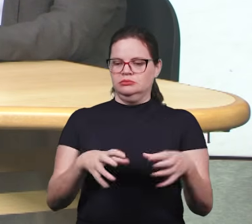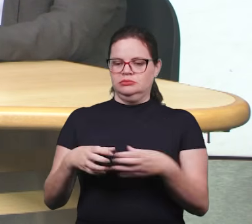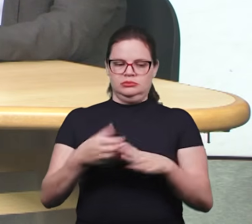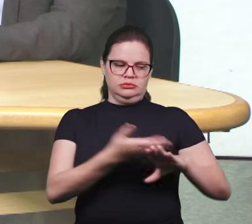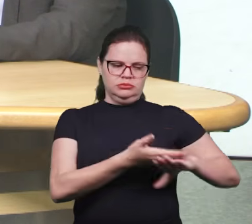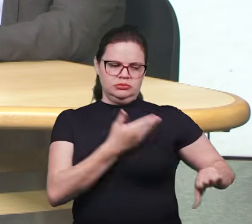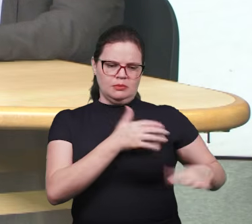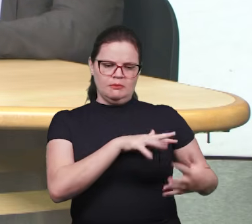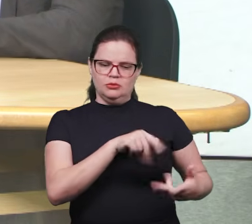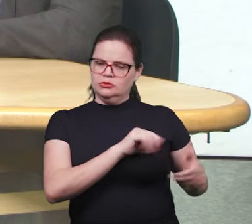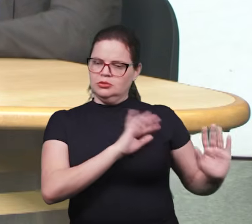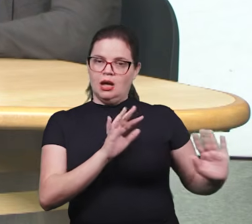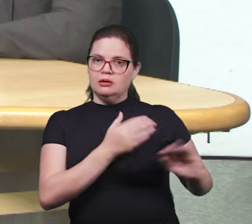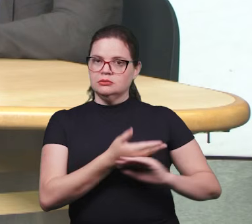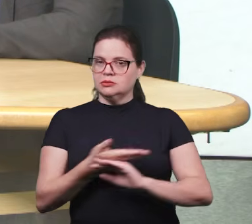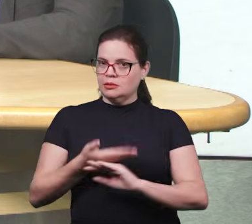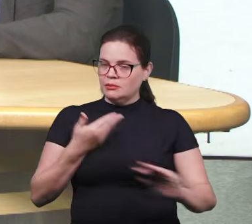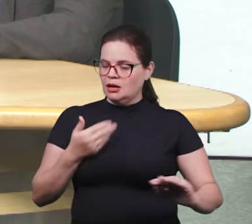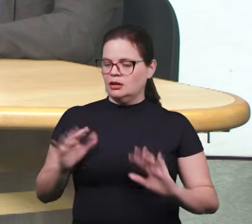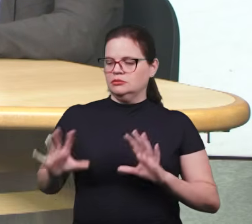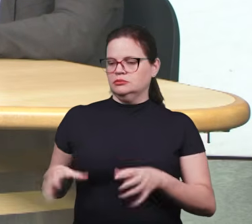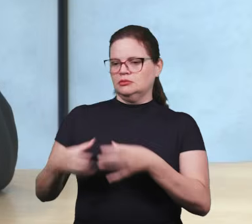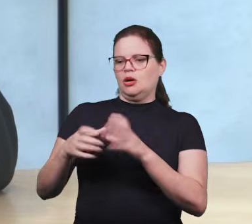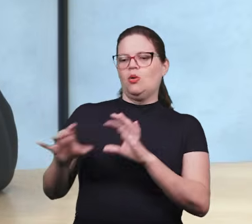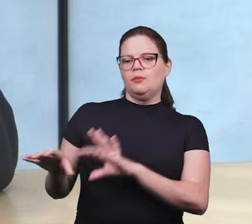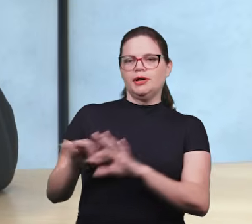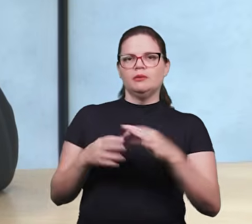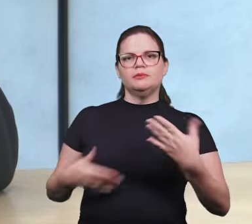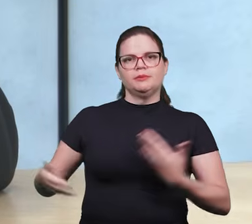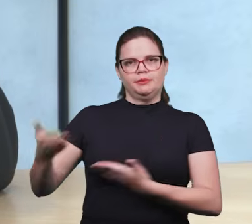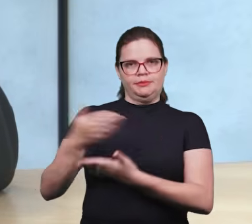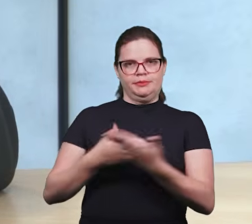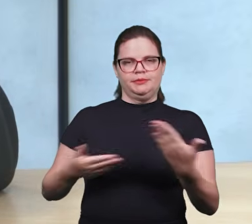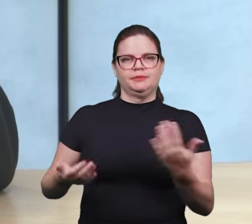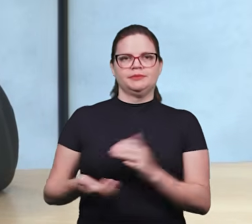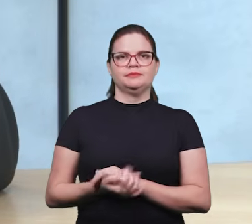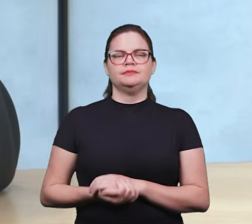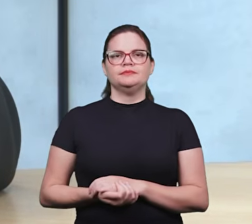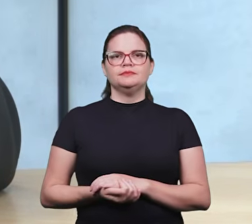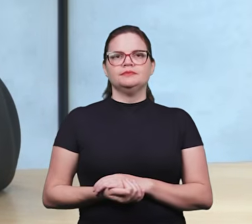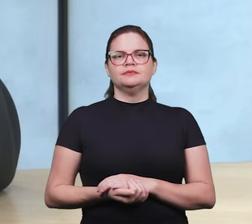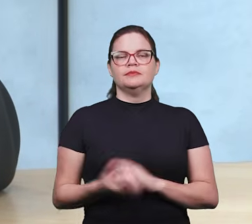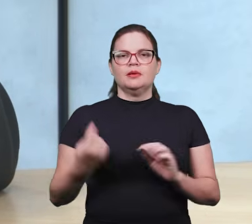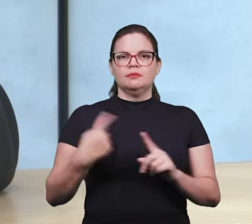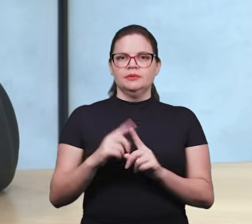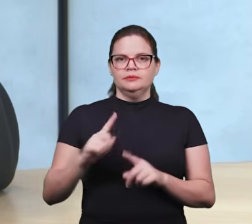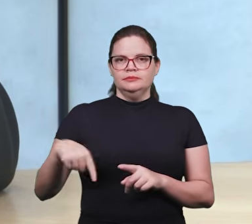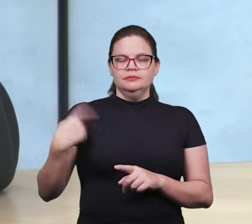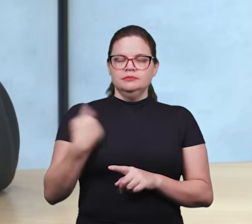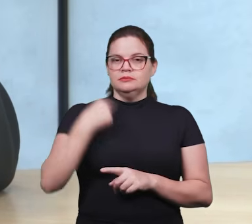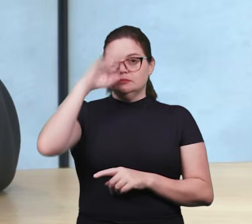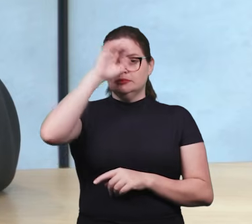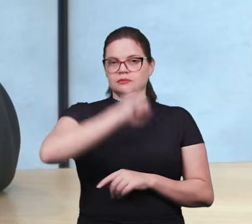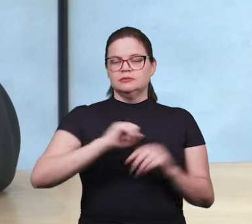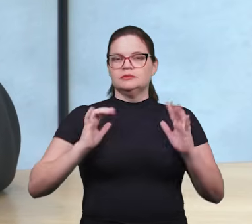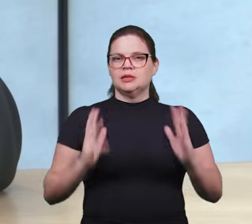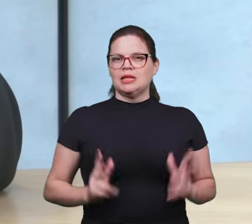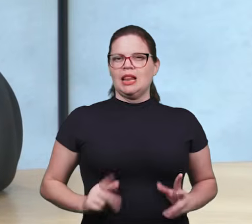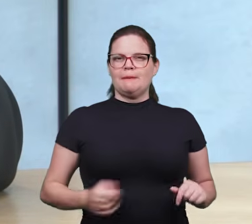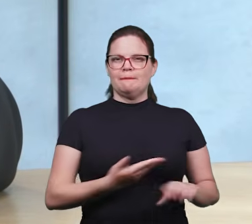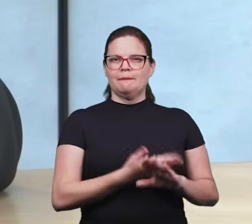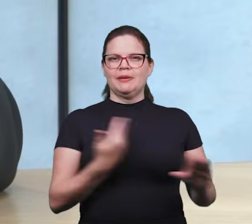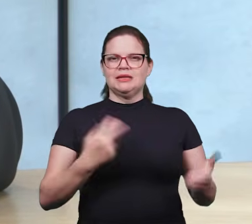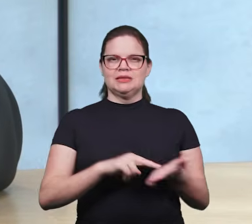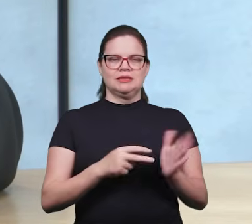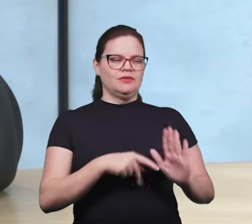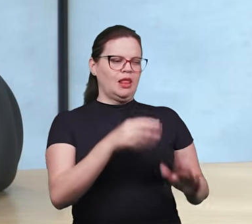estar separada do mundo. Na aula que nós aprendemos recentemente, na aula que fala de santificação, que é exatamente a